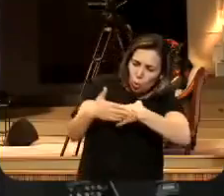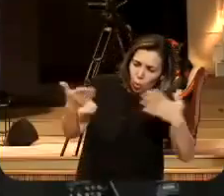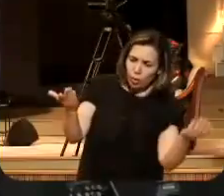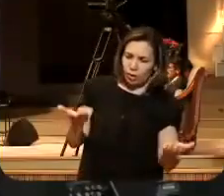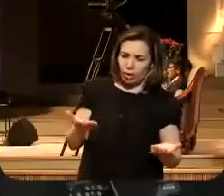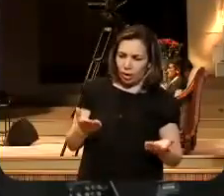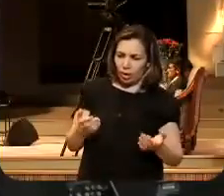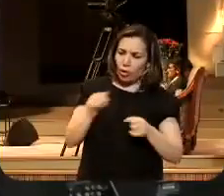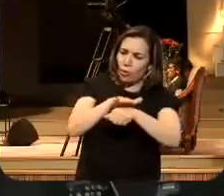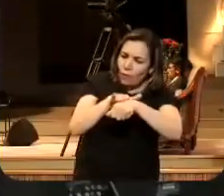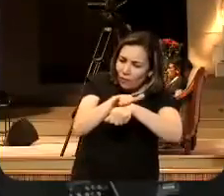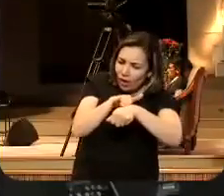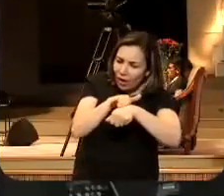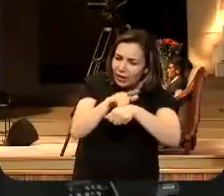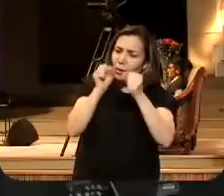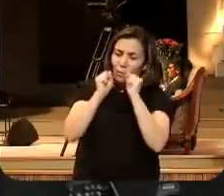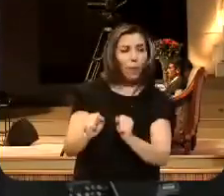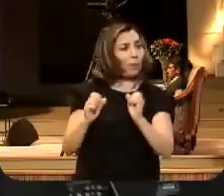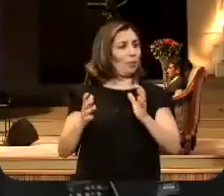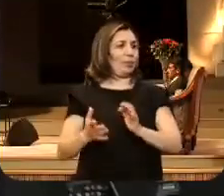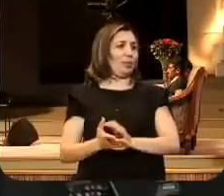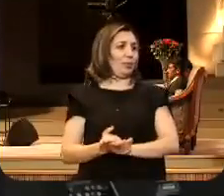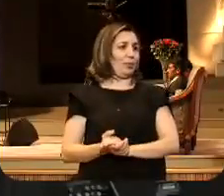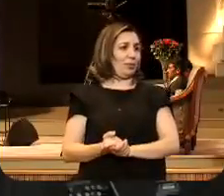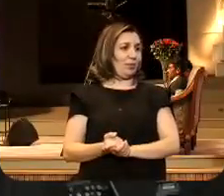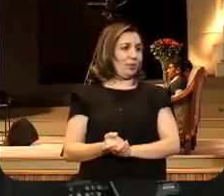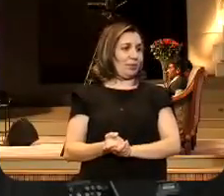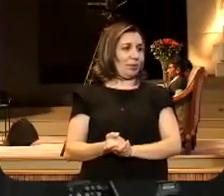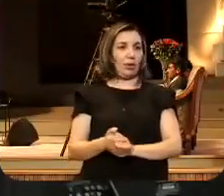até esta pessoa.